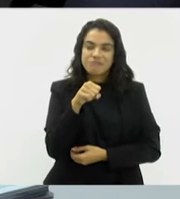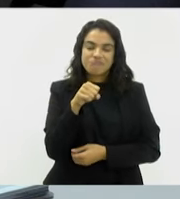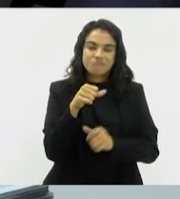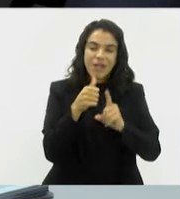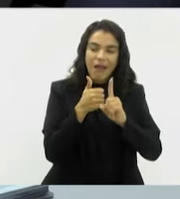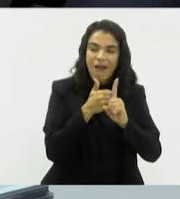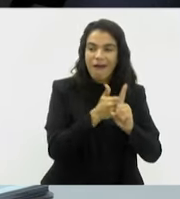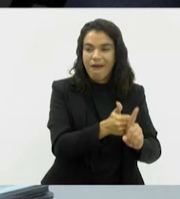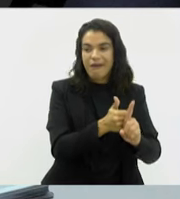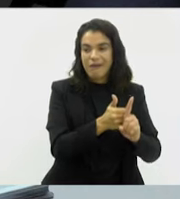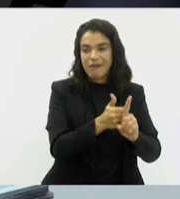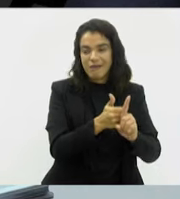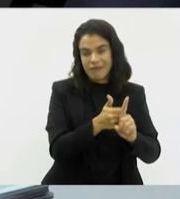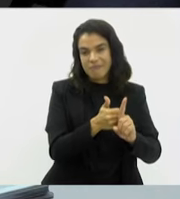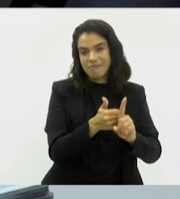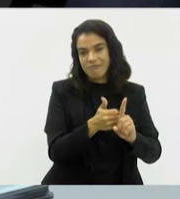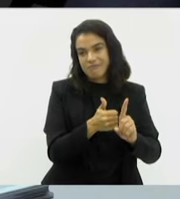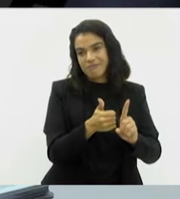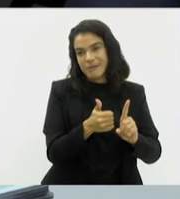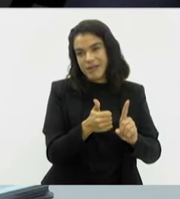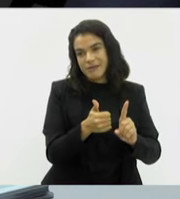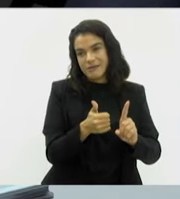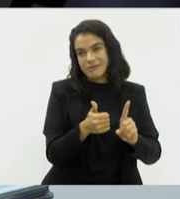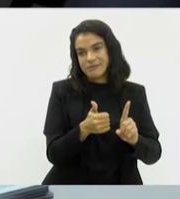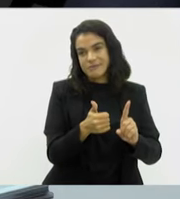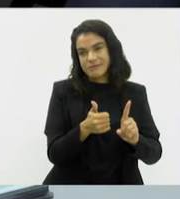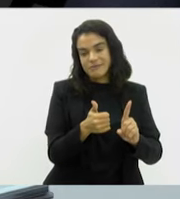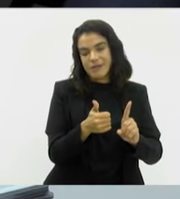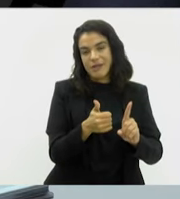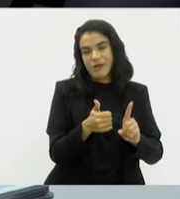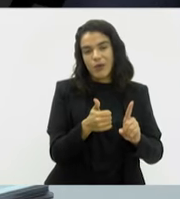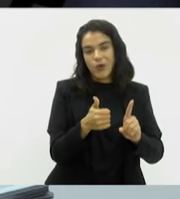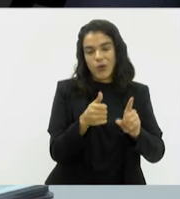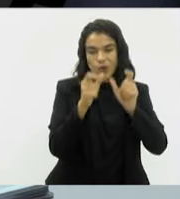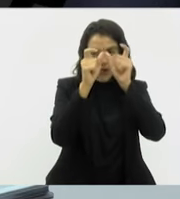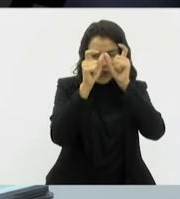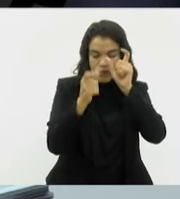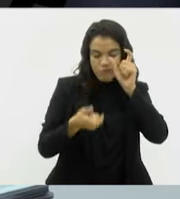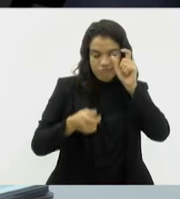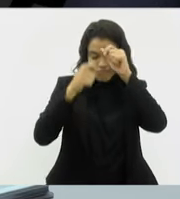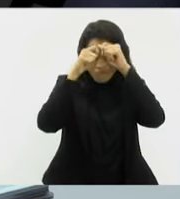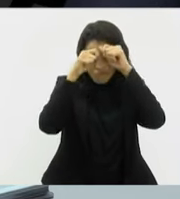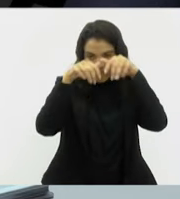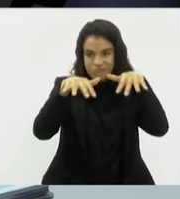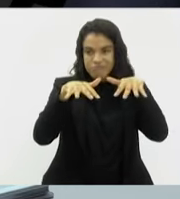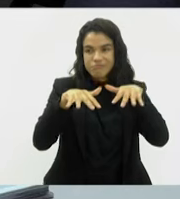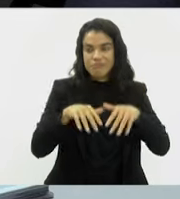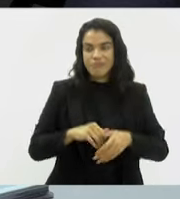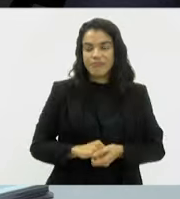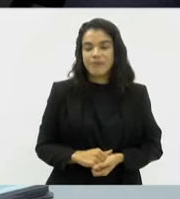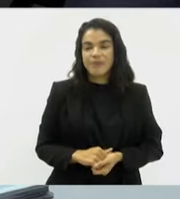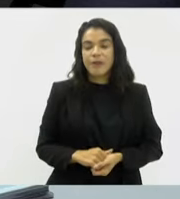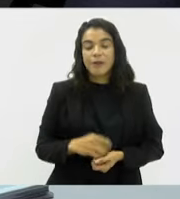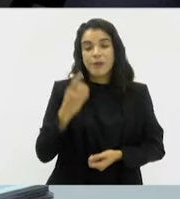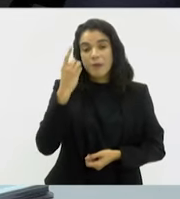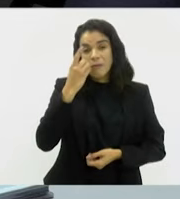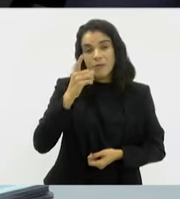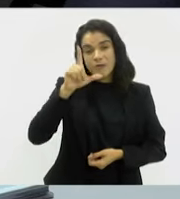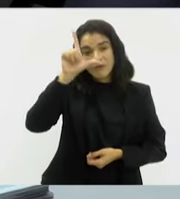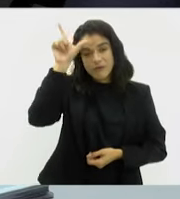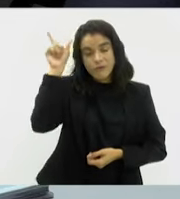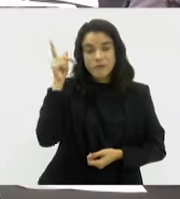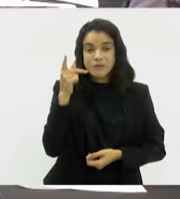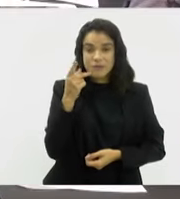atípicas relacionadas aos que possuem, né, transtorno do espectro autista. Presidente, o senhor